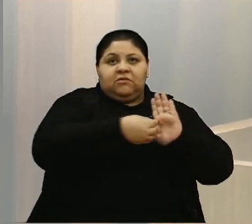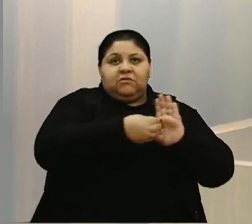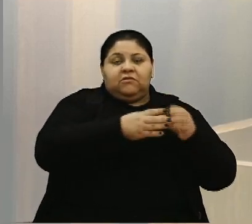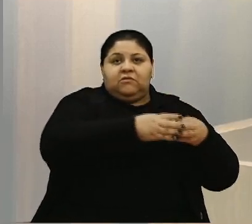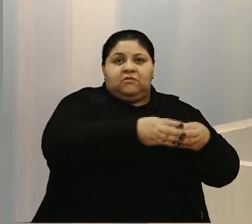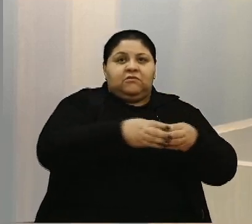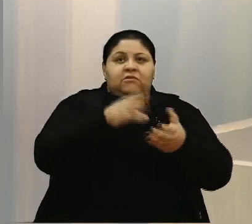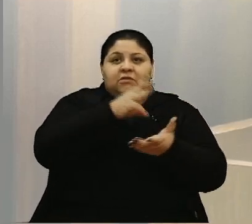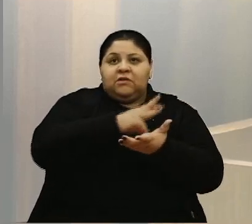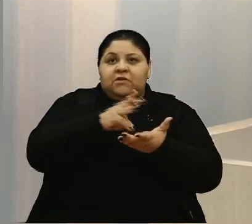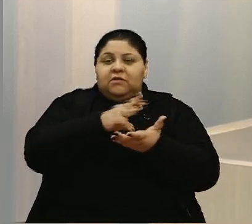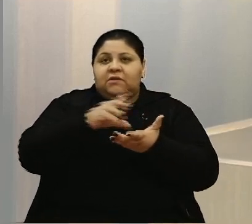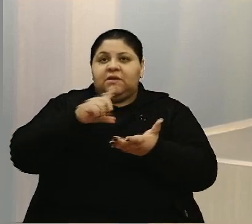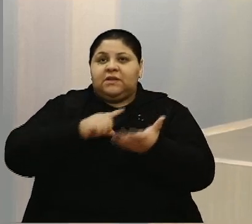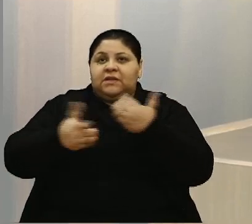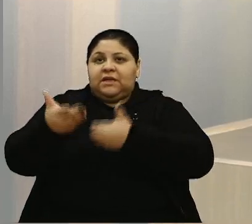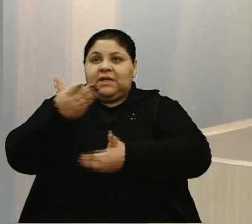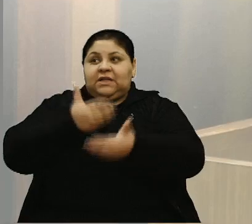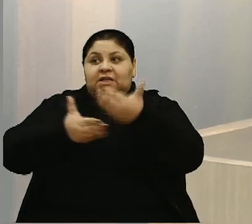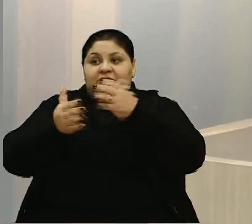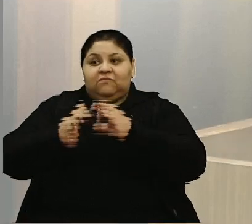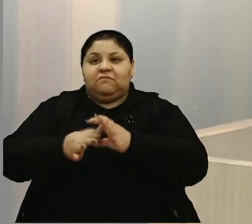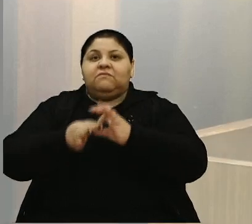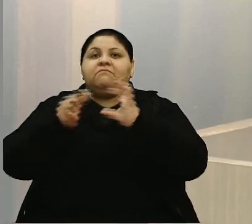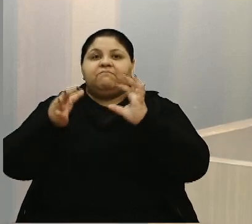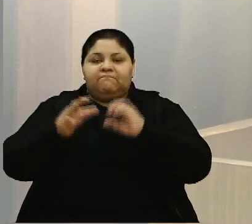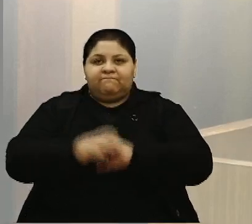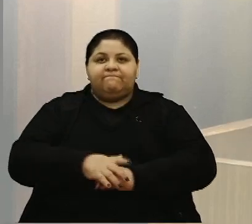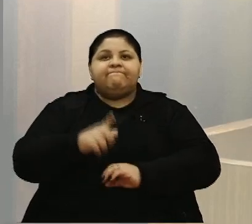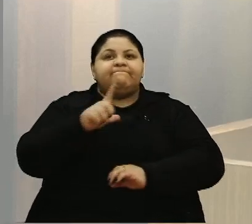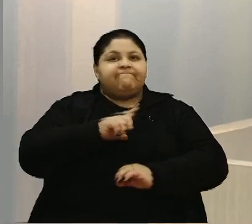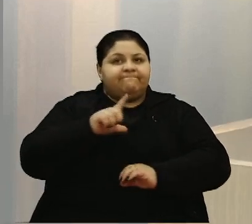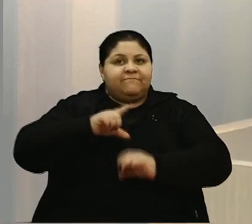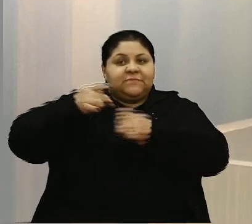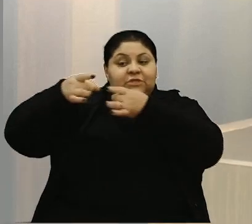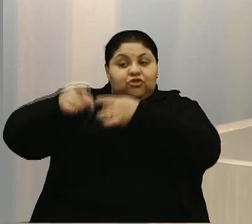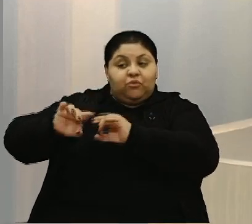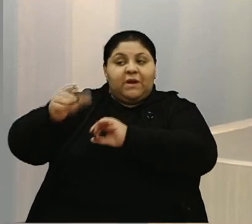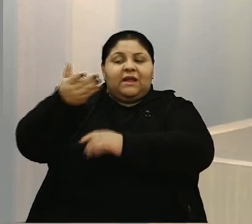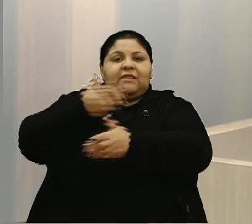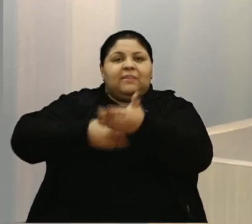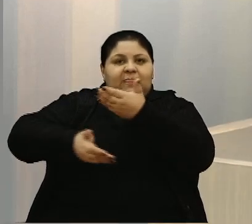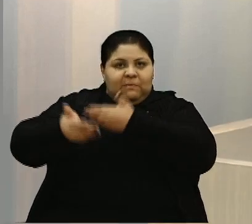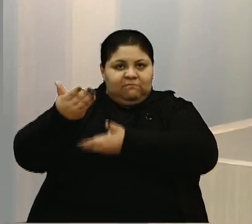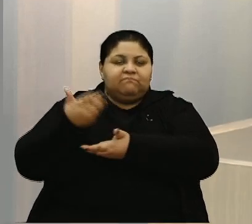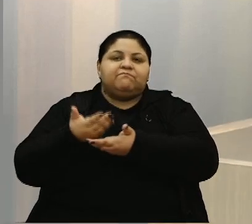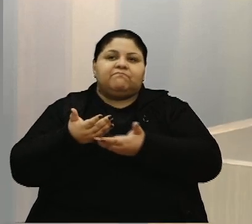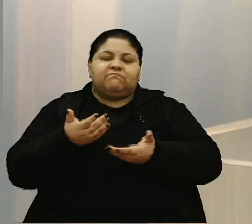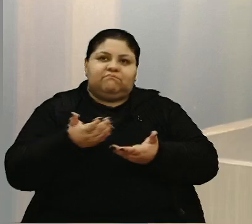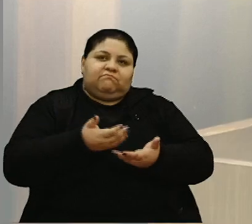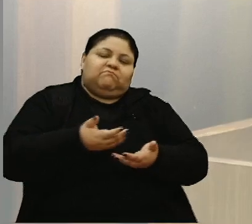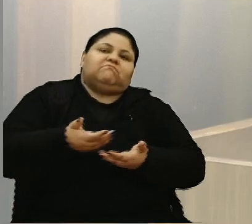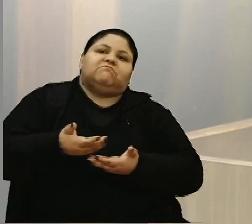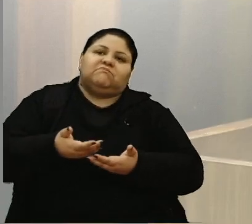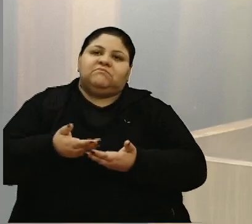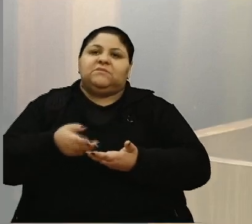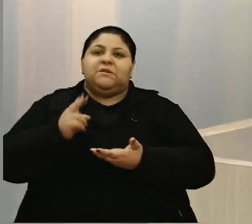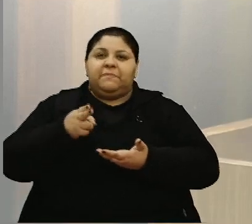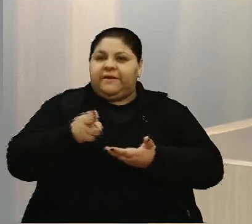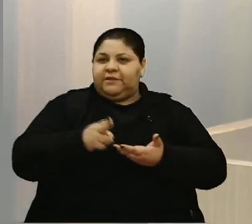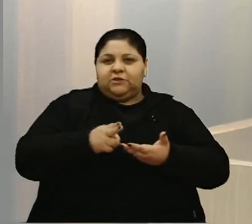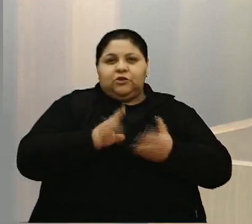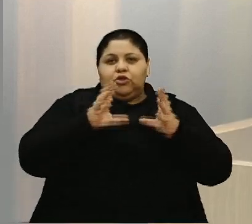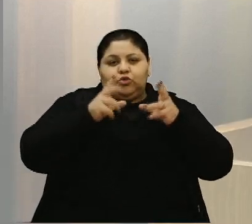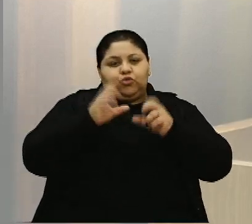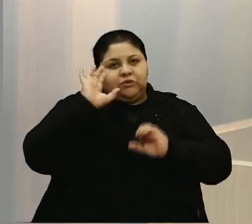consultas disponíveis. Então, tem havido sobra de consultas, apesar disso tudo.